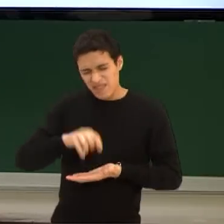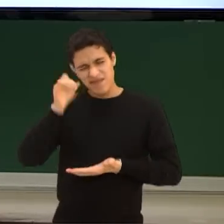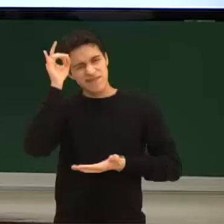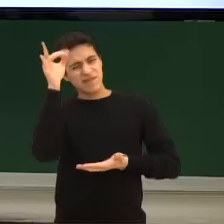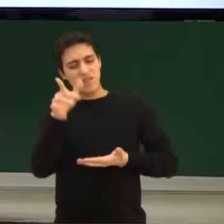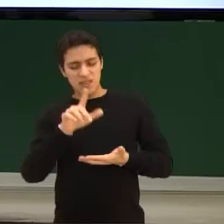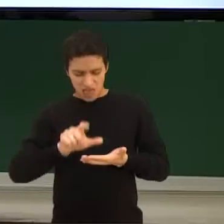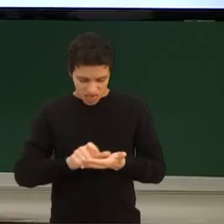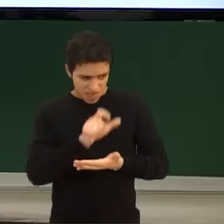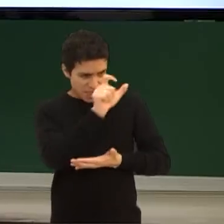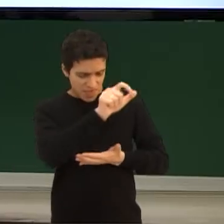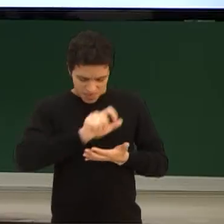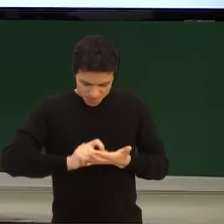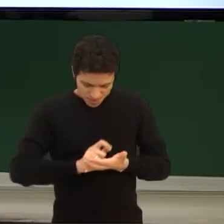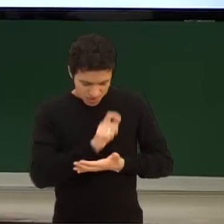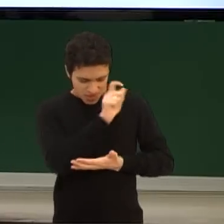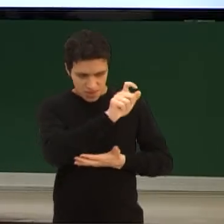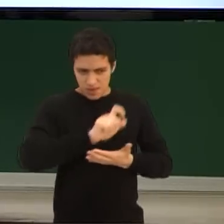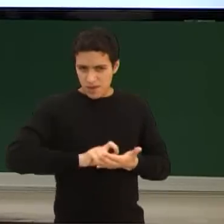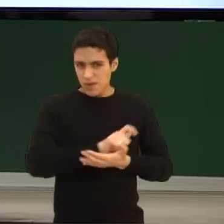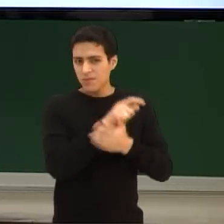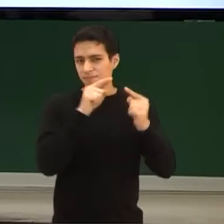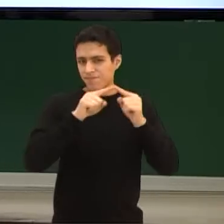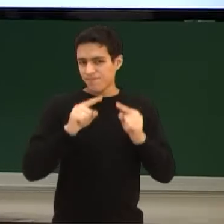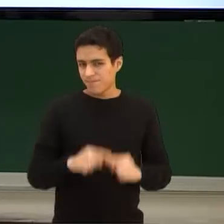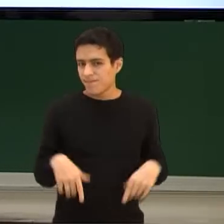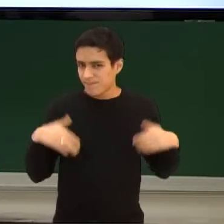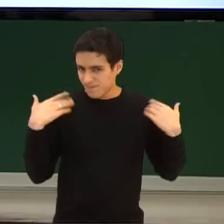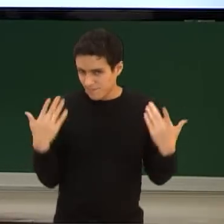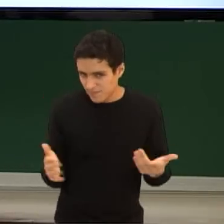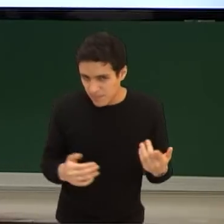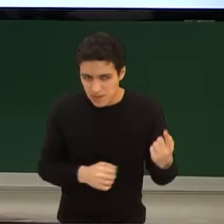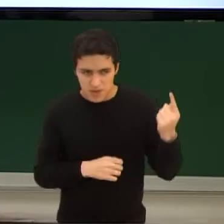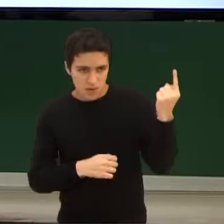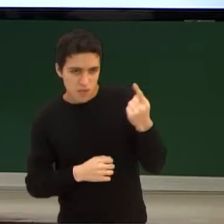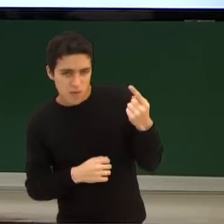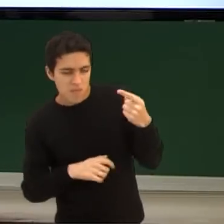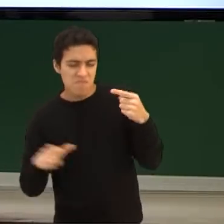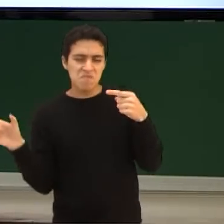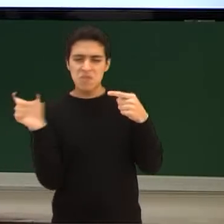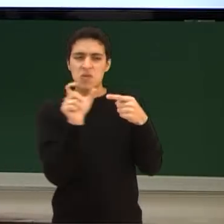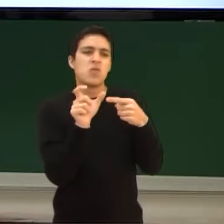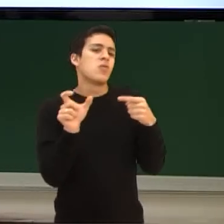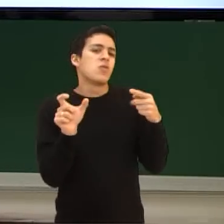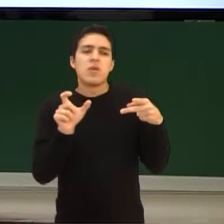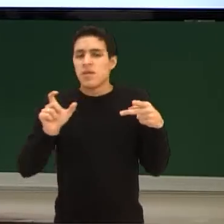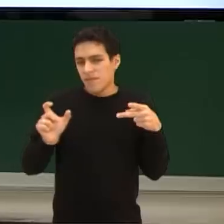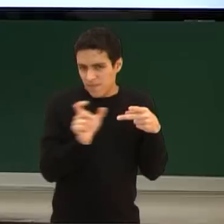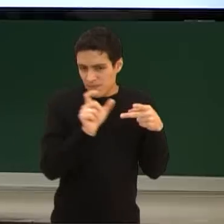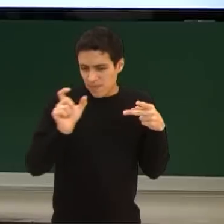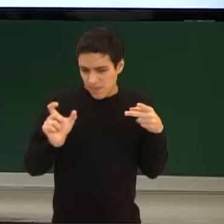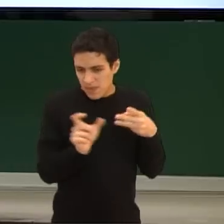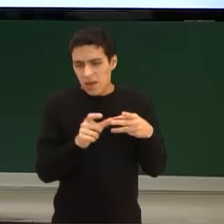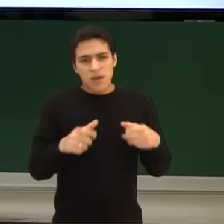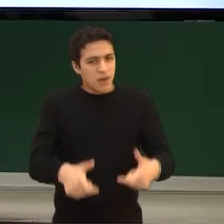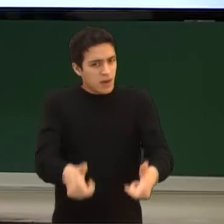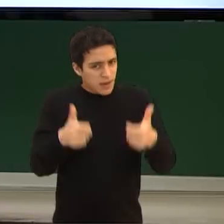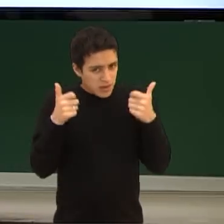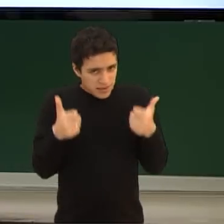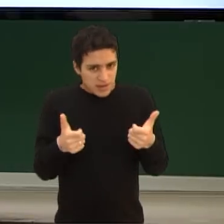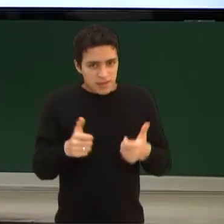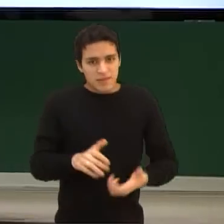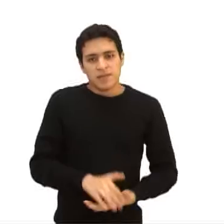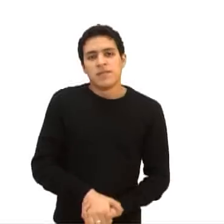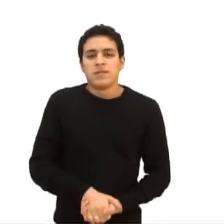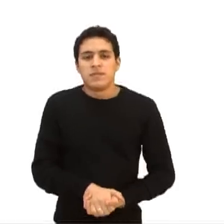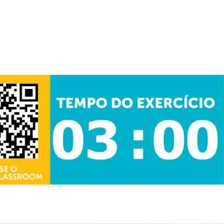fez, está bem tranquilo, só colocar a legenda, né? O número 1, o nome da estrutura, para o 2 e para o 3 a mesma coisa. Vamos